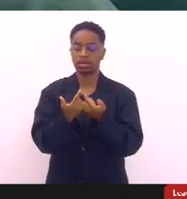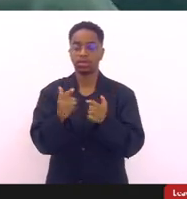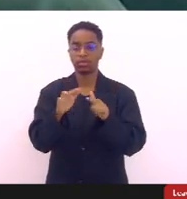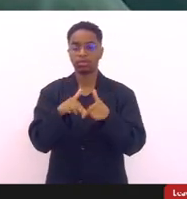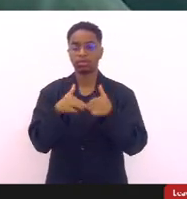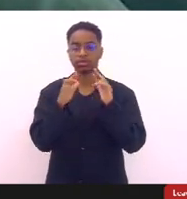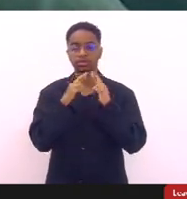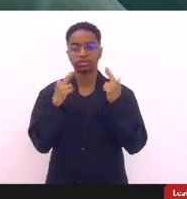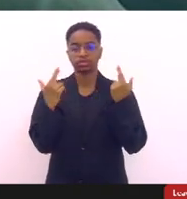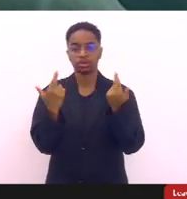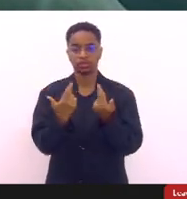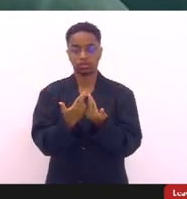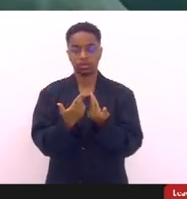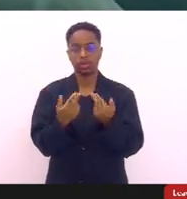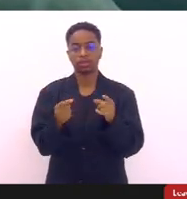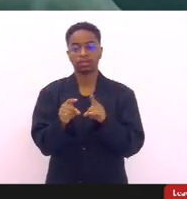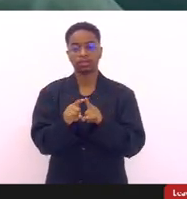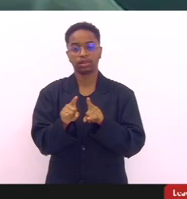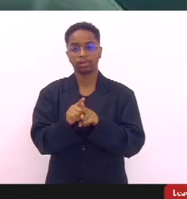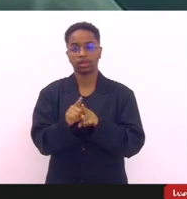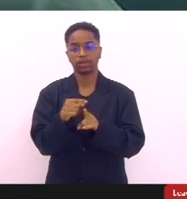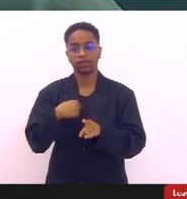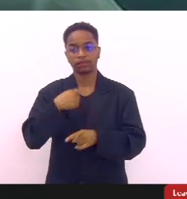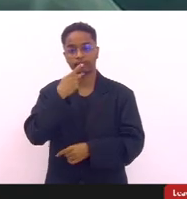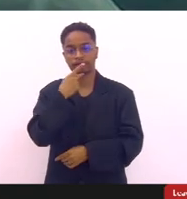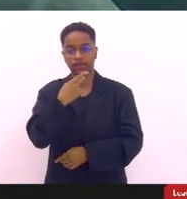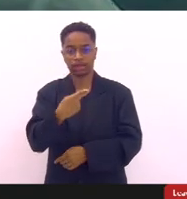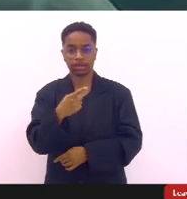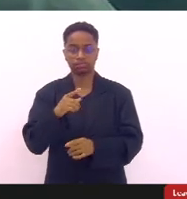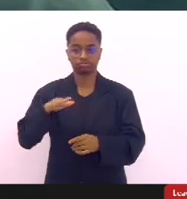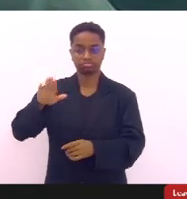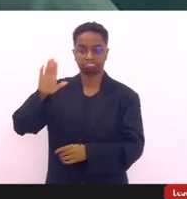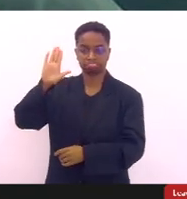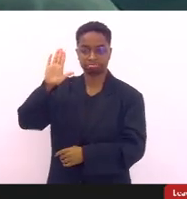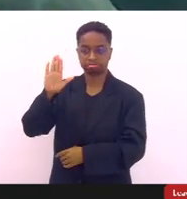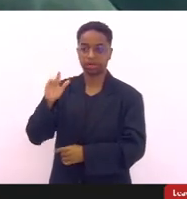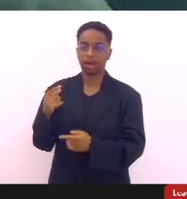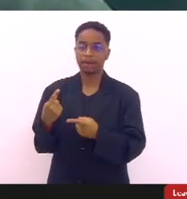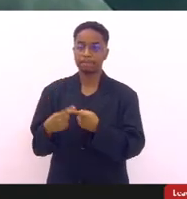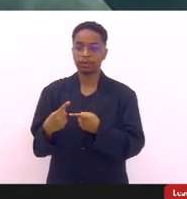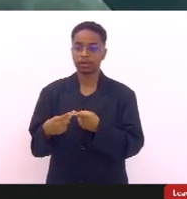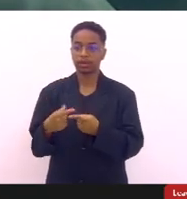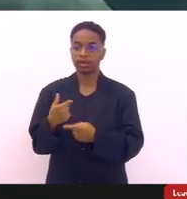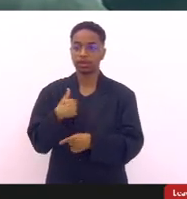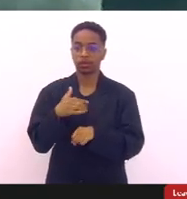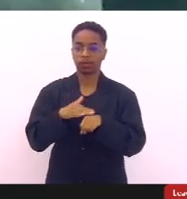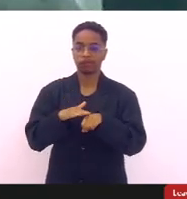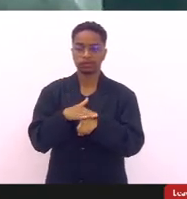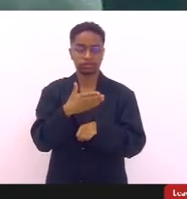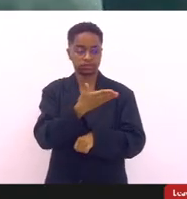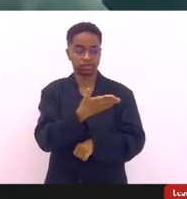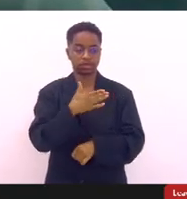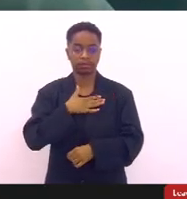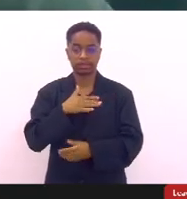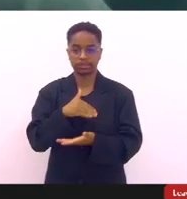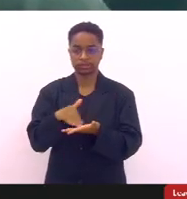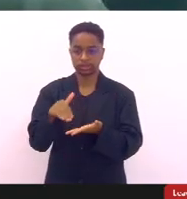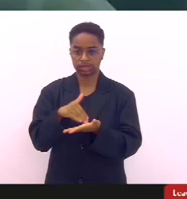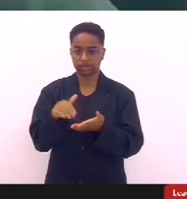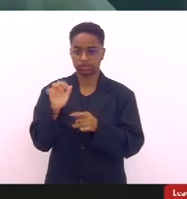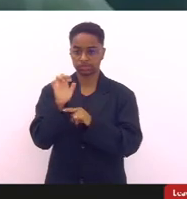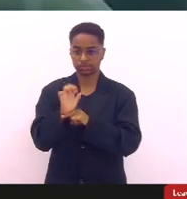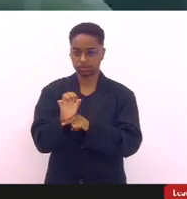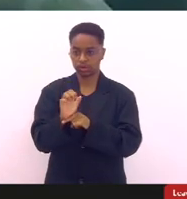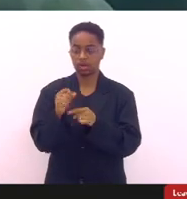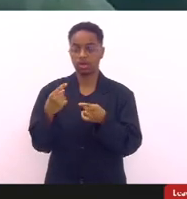dessa audiência. Eu estou falando isso aqui, estou tomando a liberdade, que eu falei com a minha secretária de Estado,